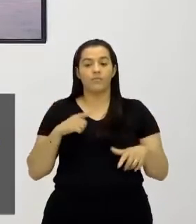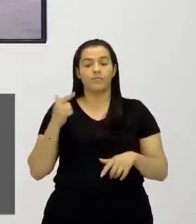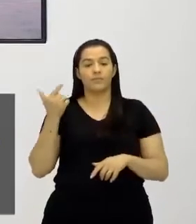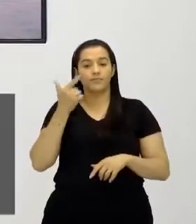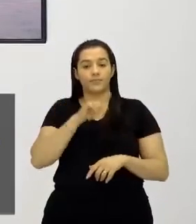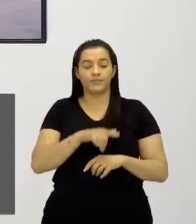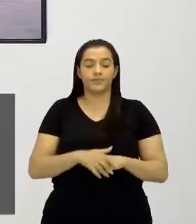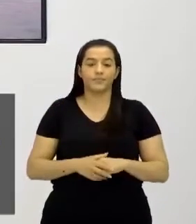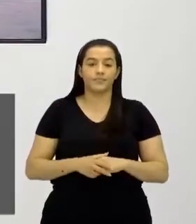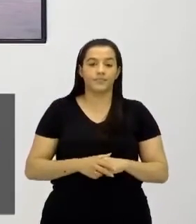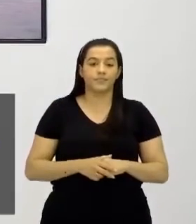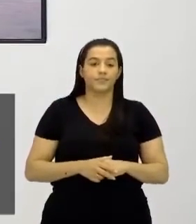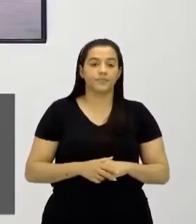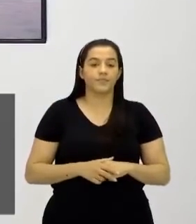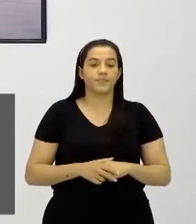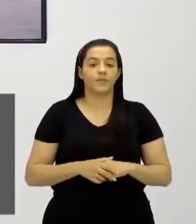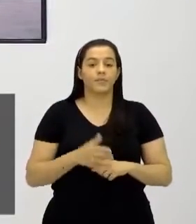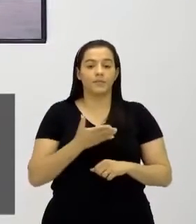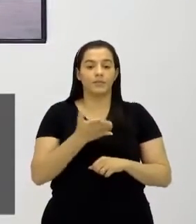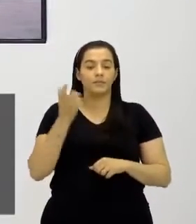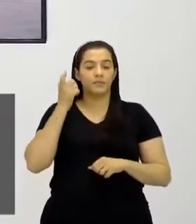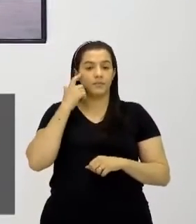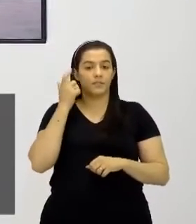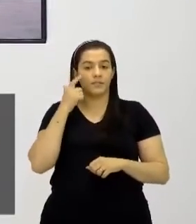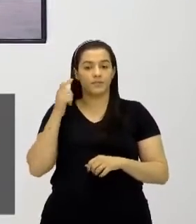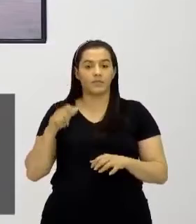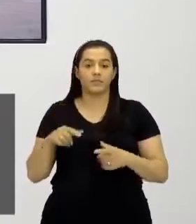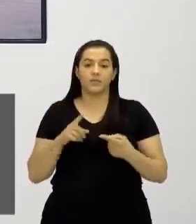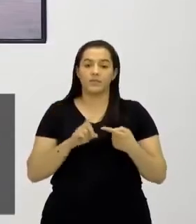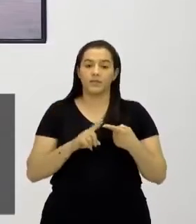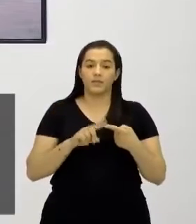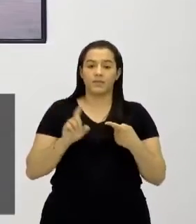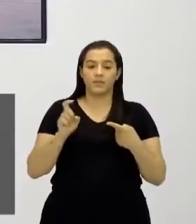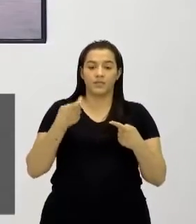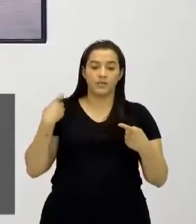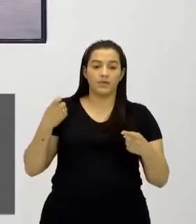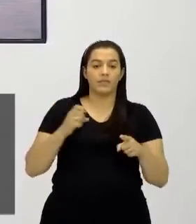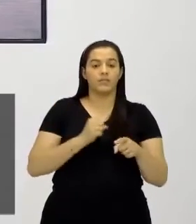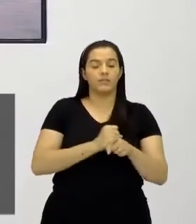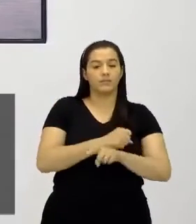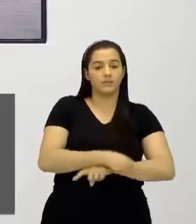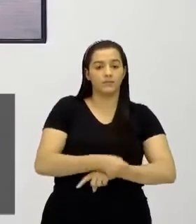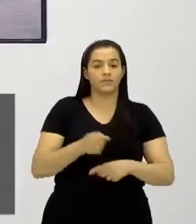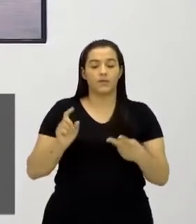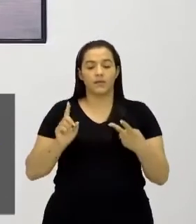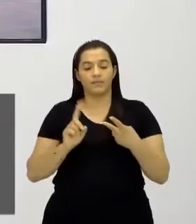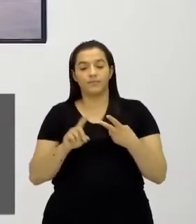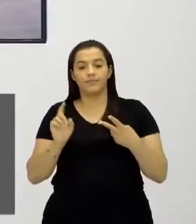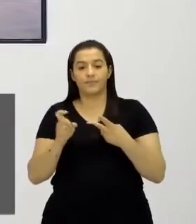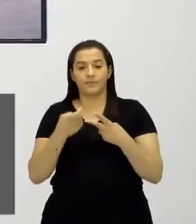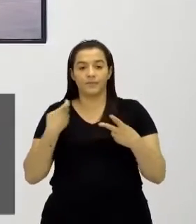revoltosos. Só que, gente, pensem vocês, um movimento onde tem ex-escravizados, tem